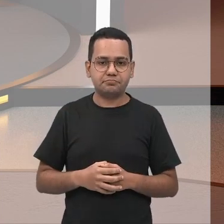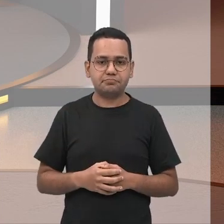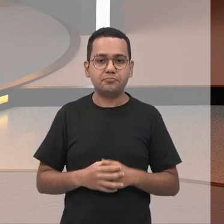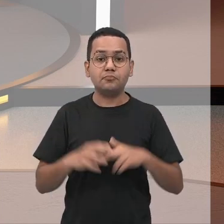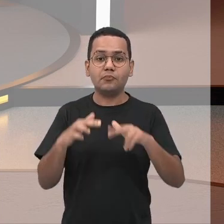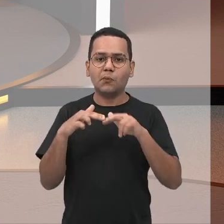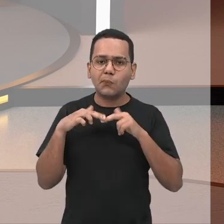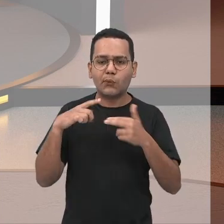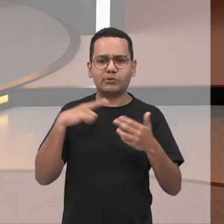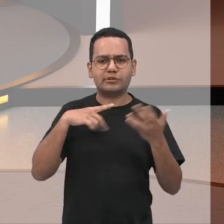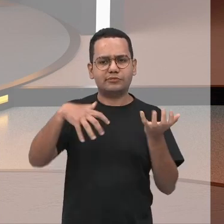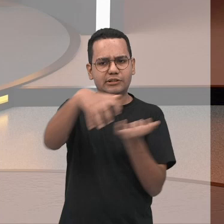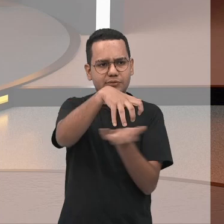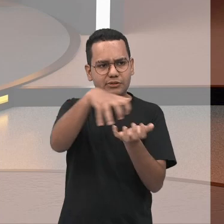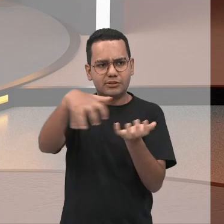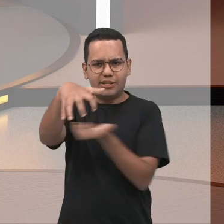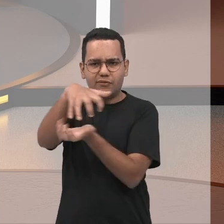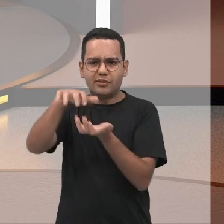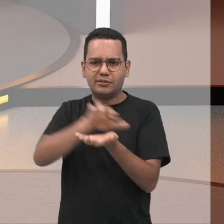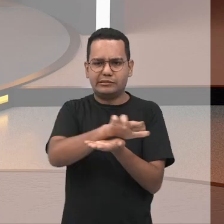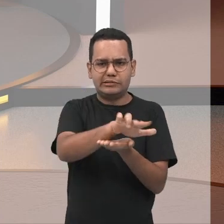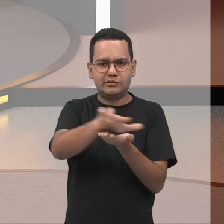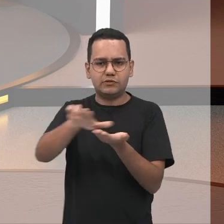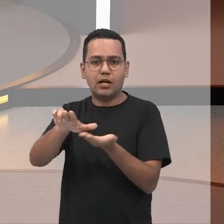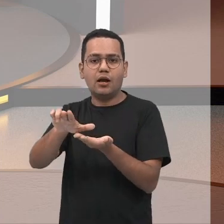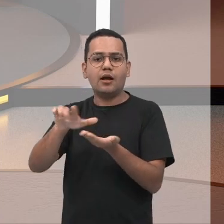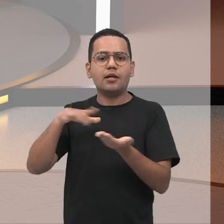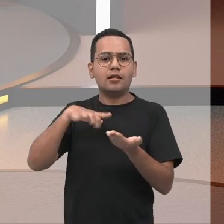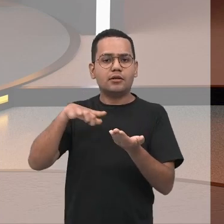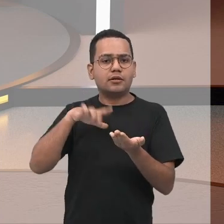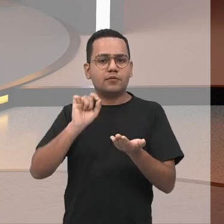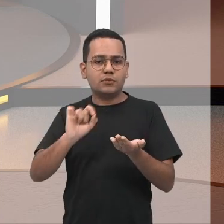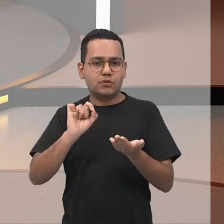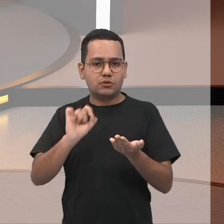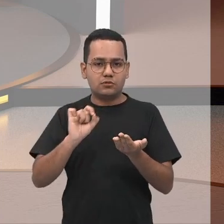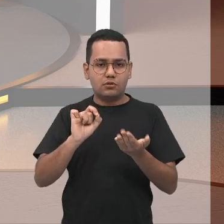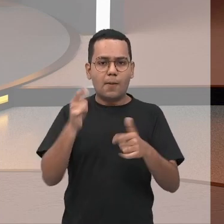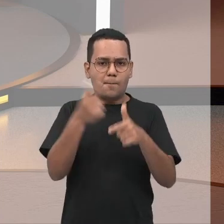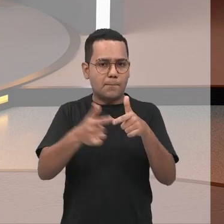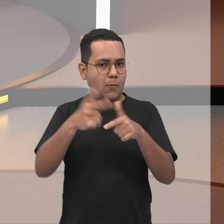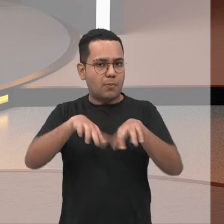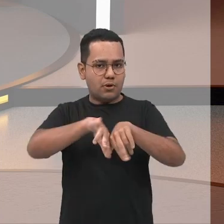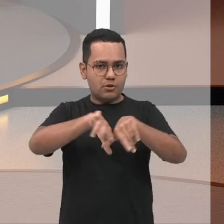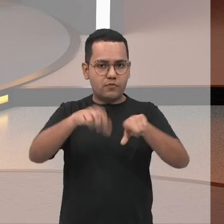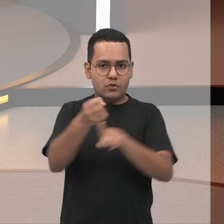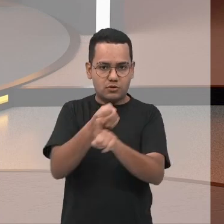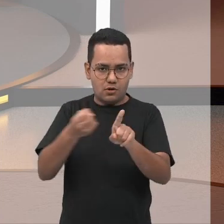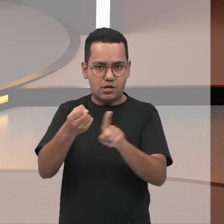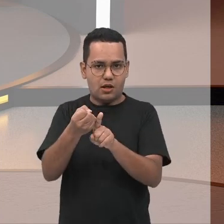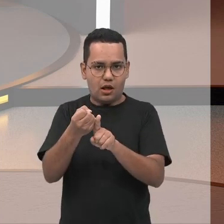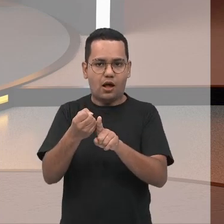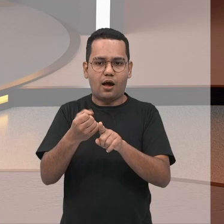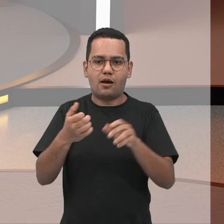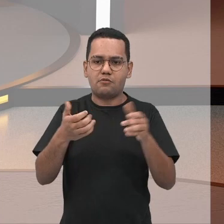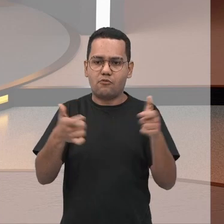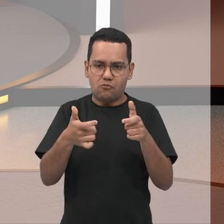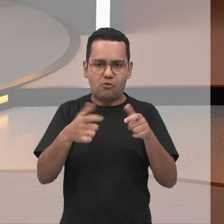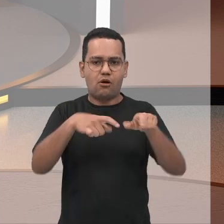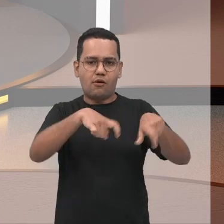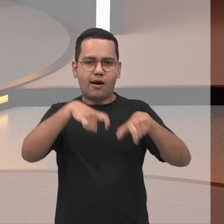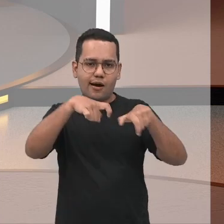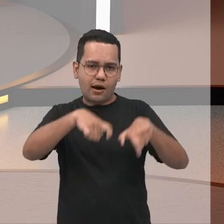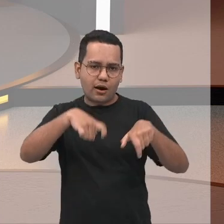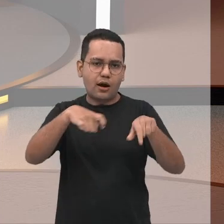múltiplos problemas de uma sociedade agrária e escravista, buscando sua consolidação depois